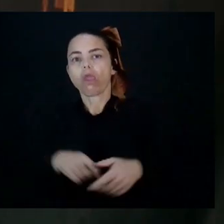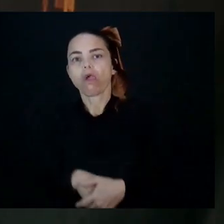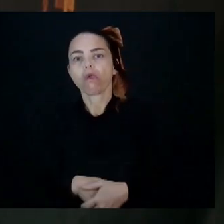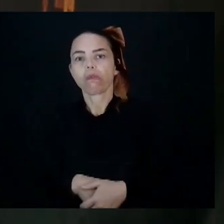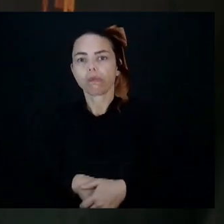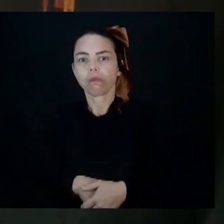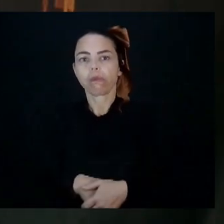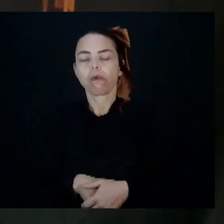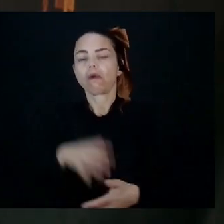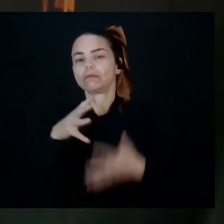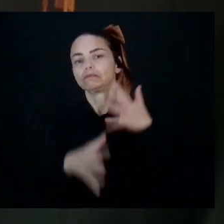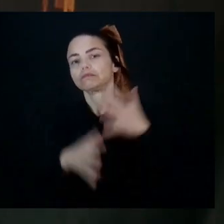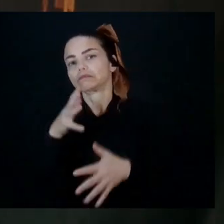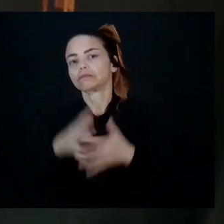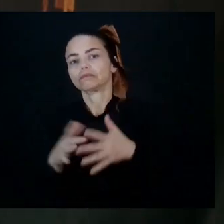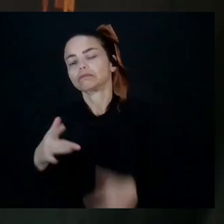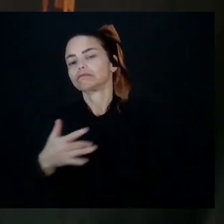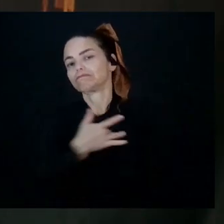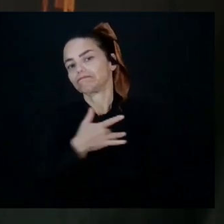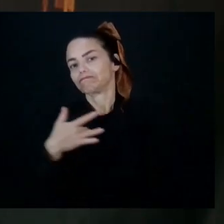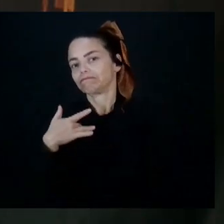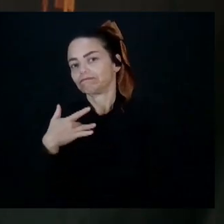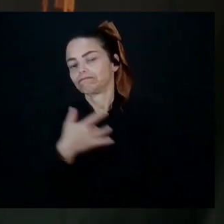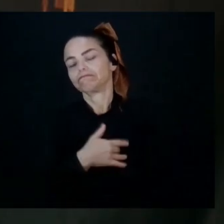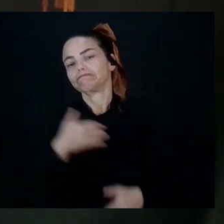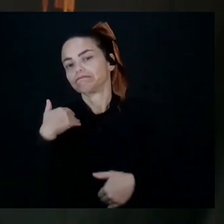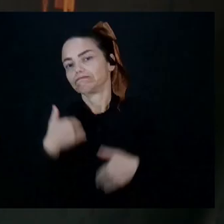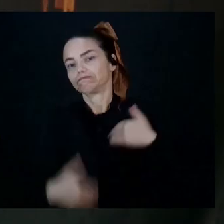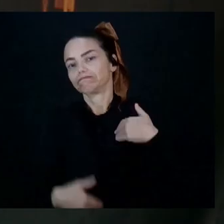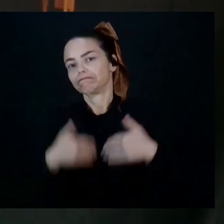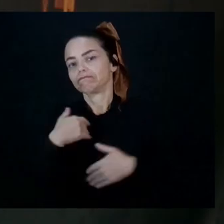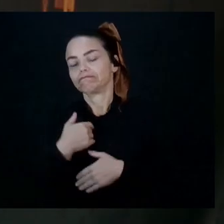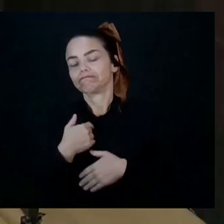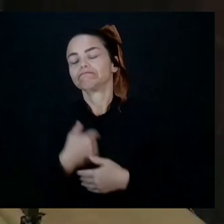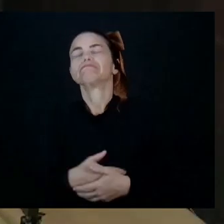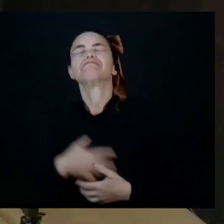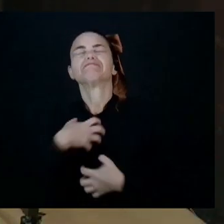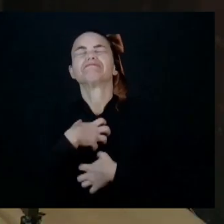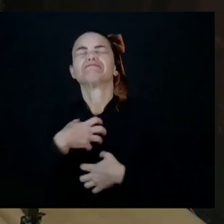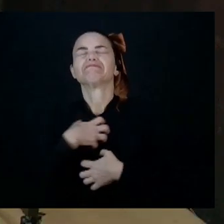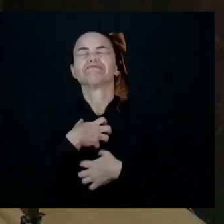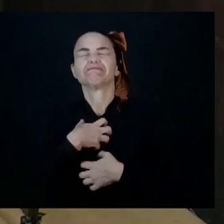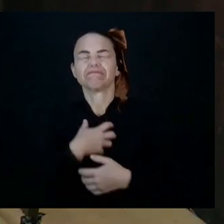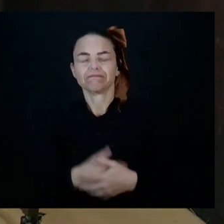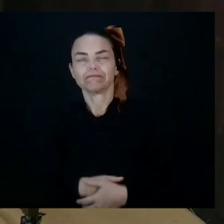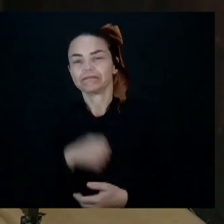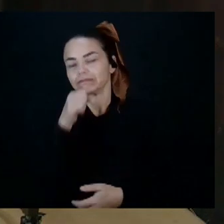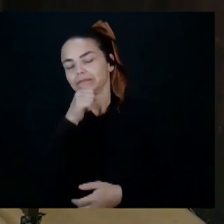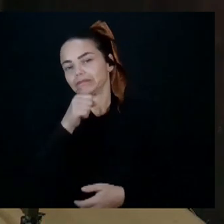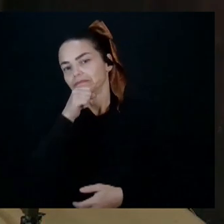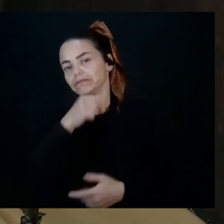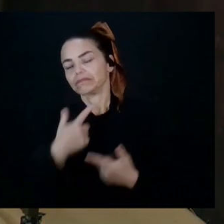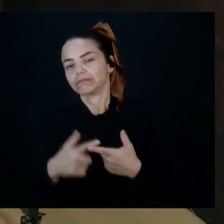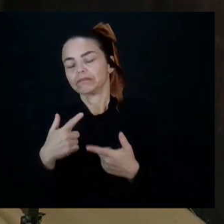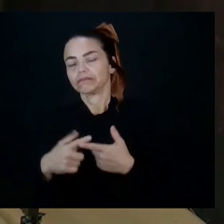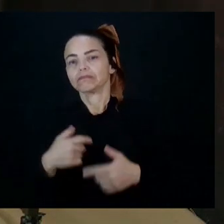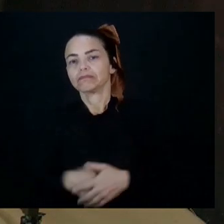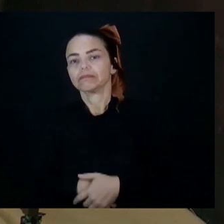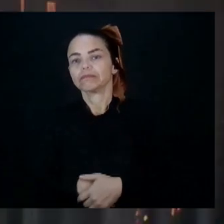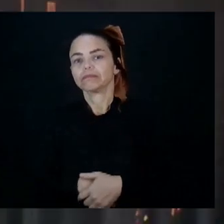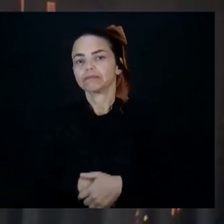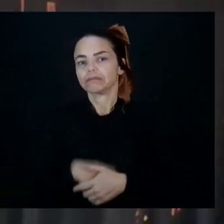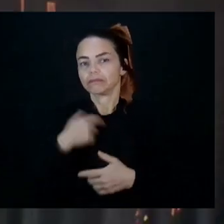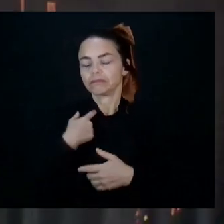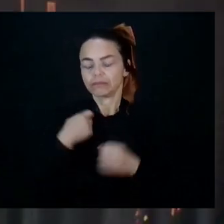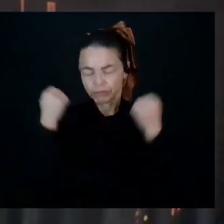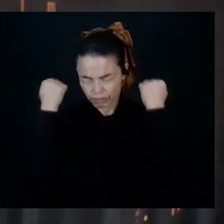interferindo na saúde física, né, professor? Essa questão do psicológico do idoso, né? Sim, porque quando a gente fala em irritação,